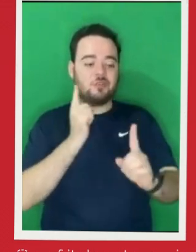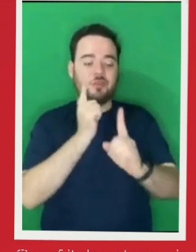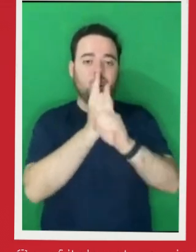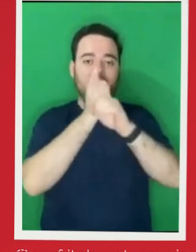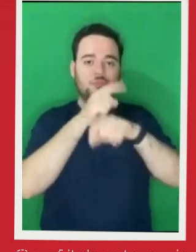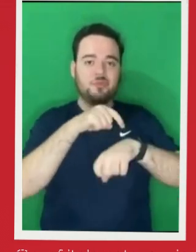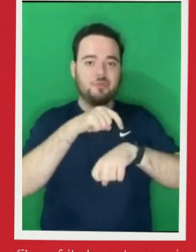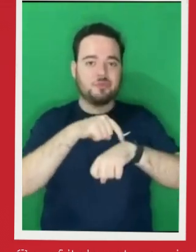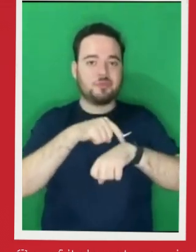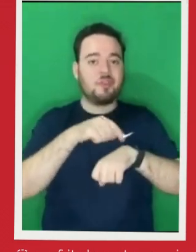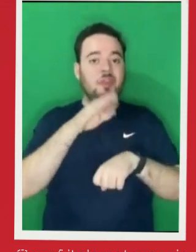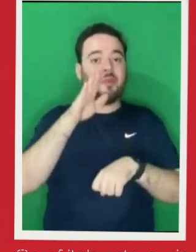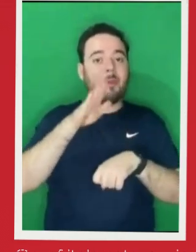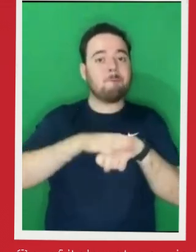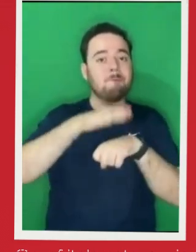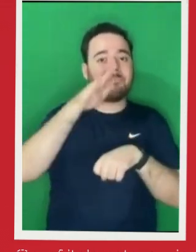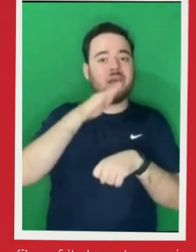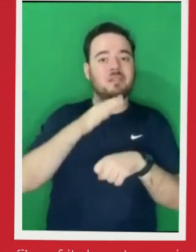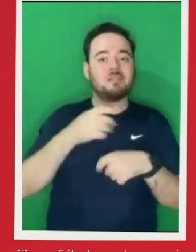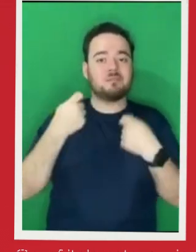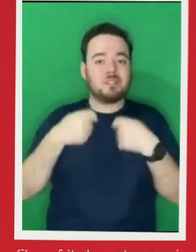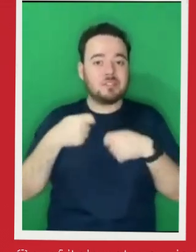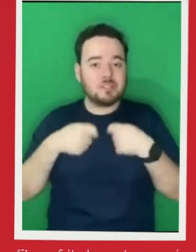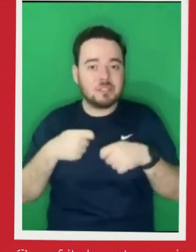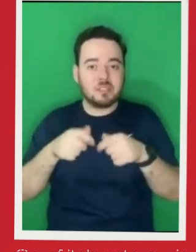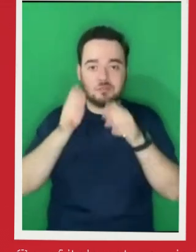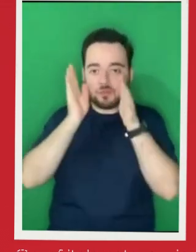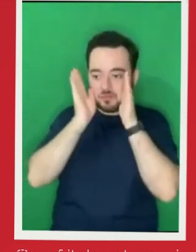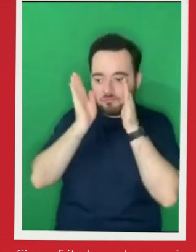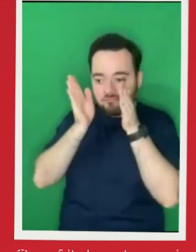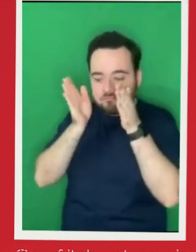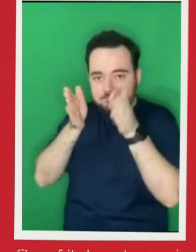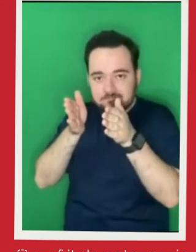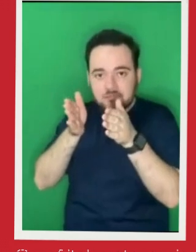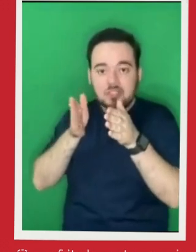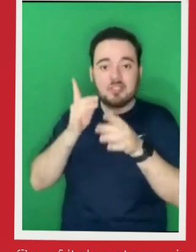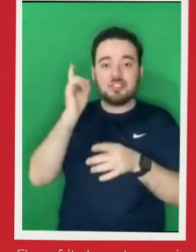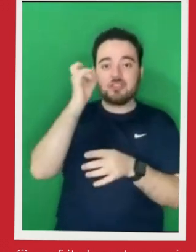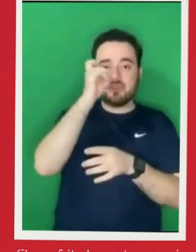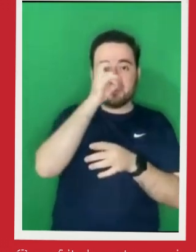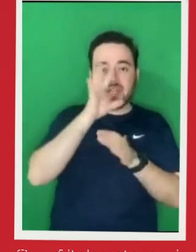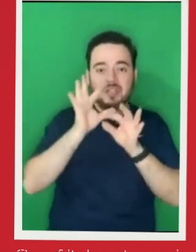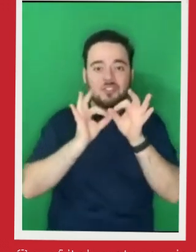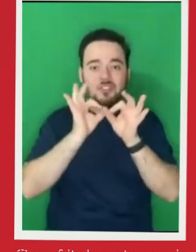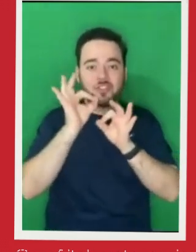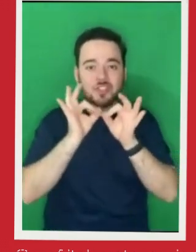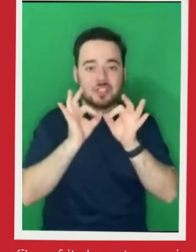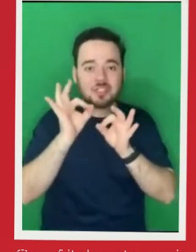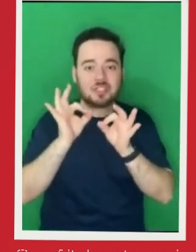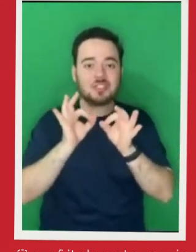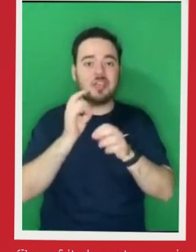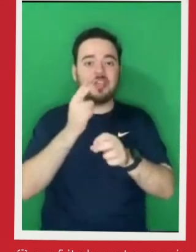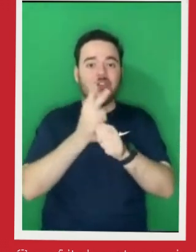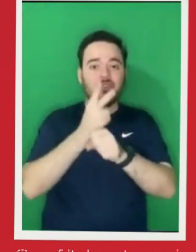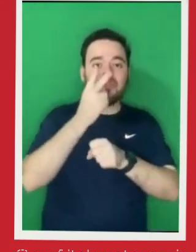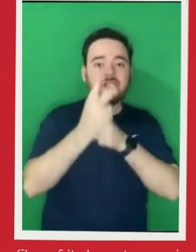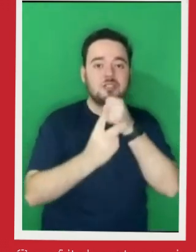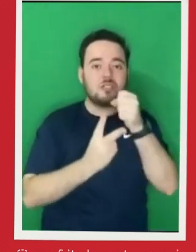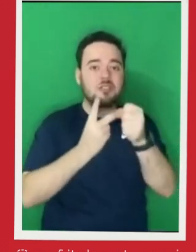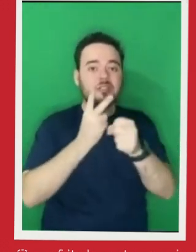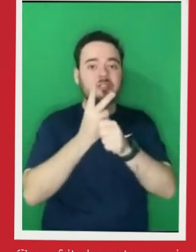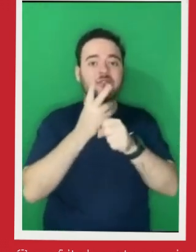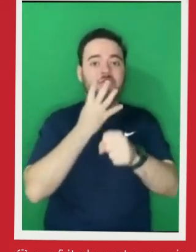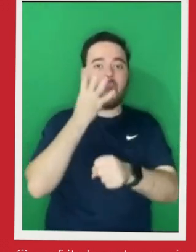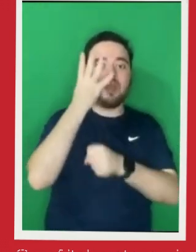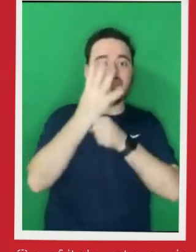o do encontro com o tempo. É onde mais nós nos perdemos, é onde mais nós temos dificuldade de organizar essa imensidão de